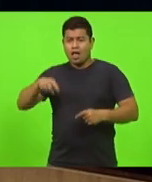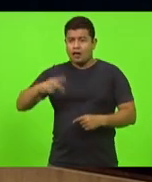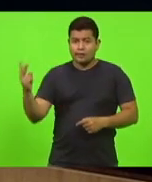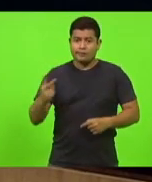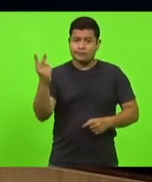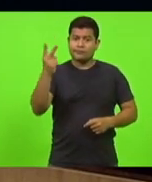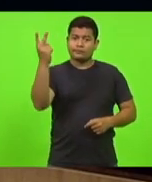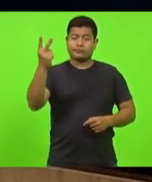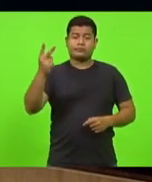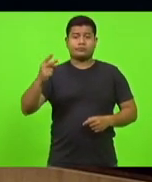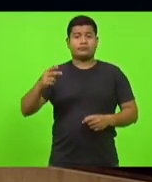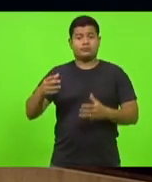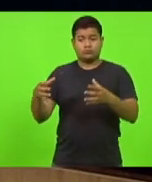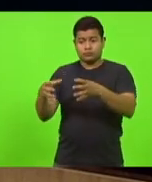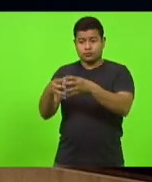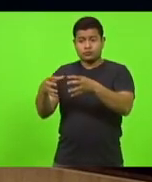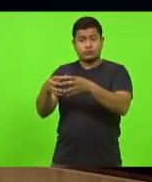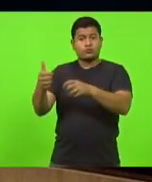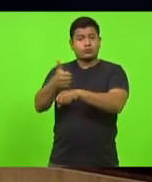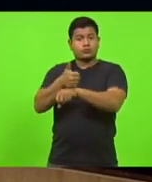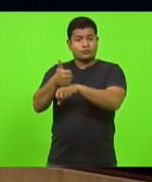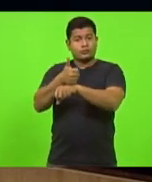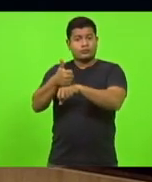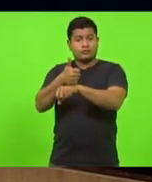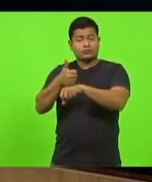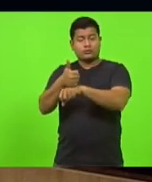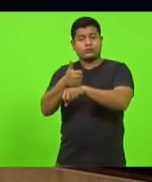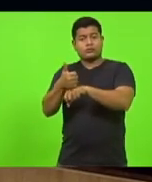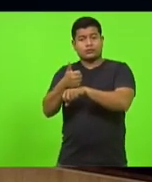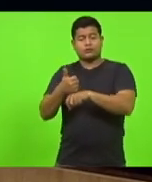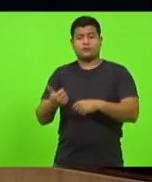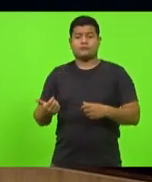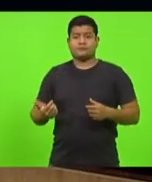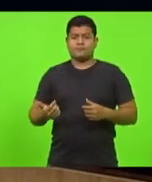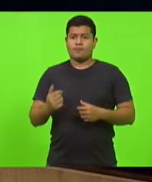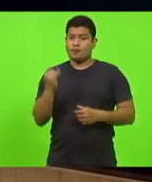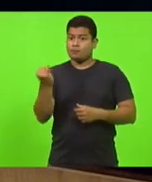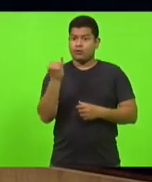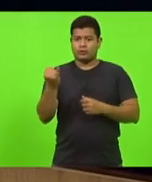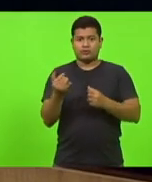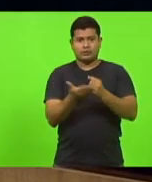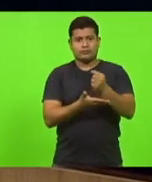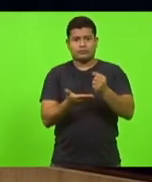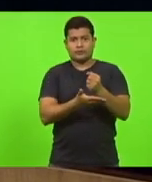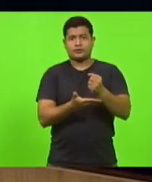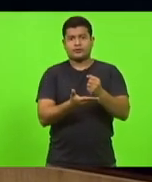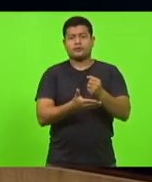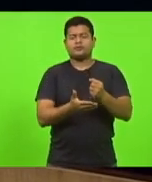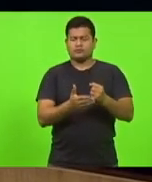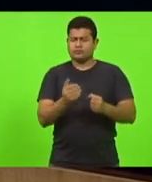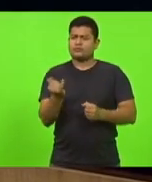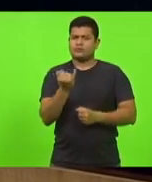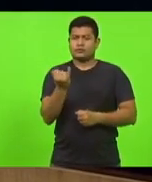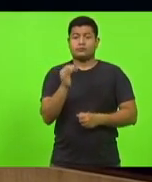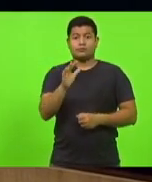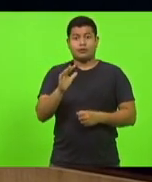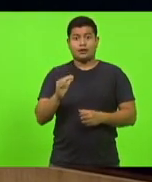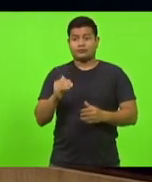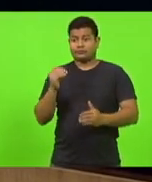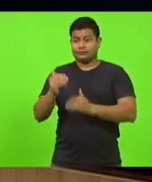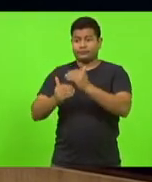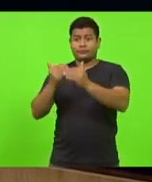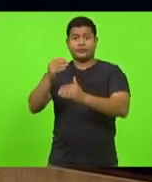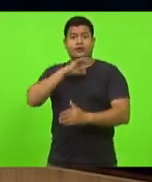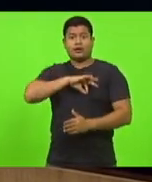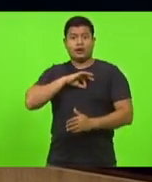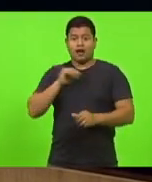da carreira do magistério. Foi importante o piso? Foi. Mas aí você mata com a carreira se não tiver perspectiva de que